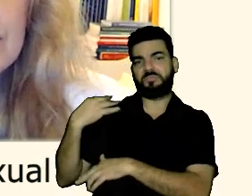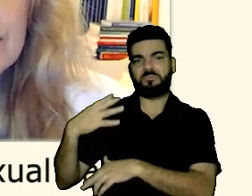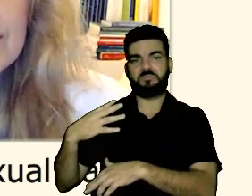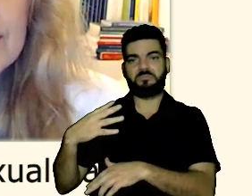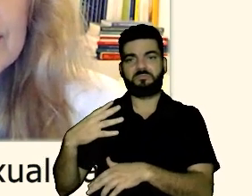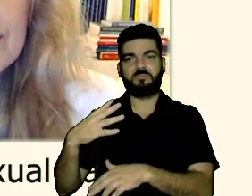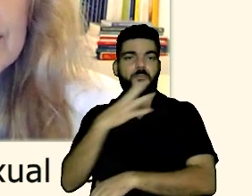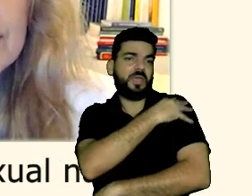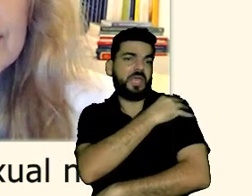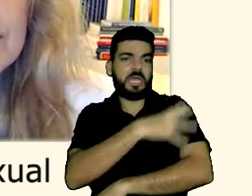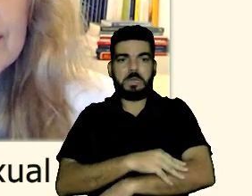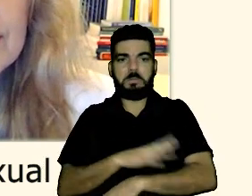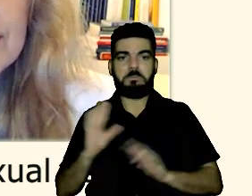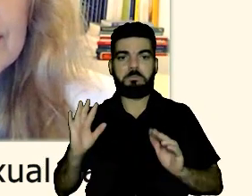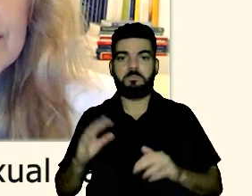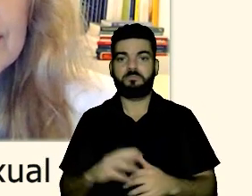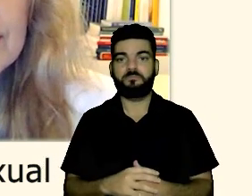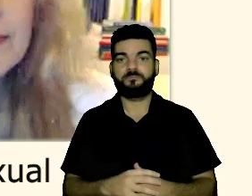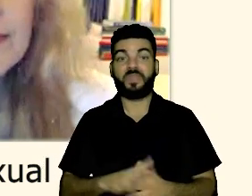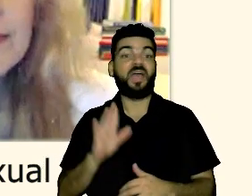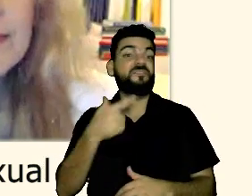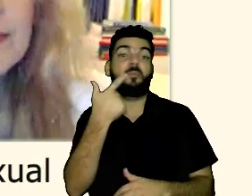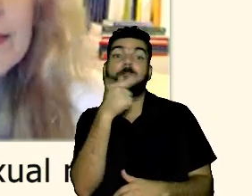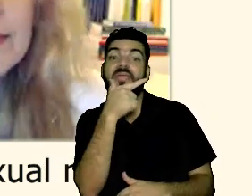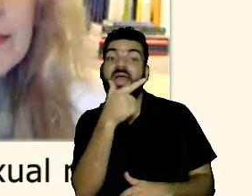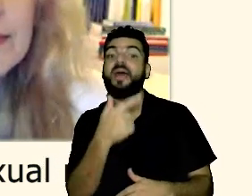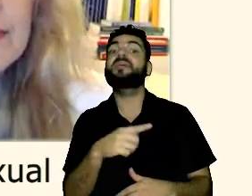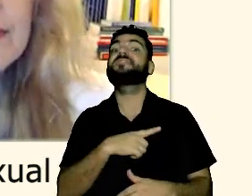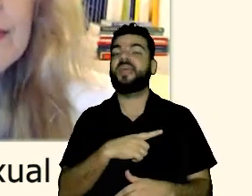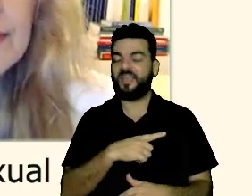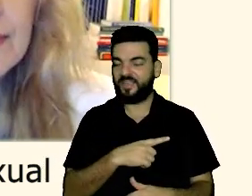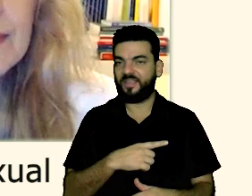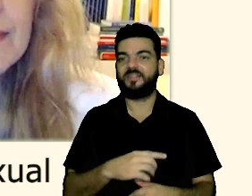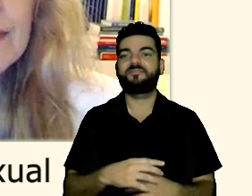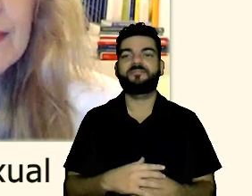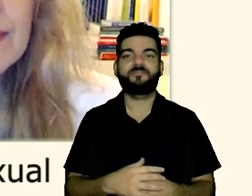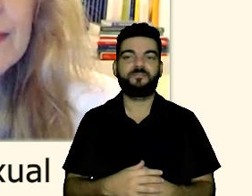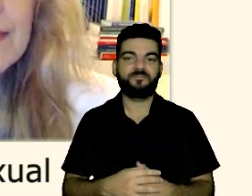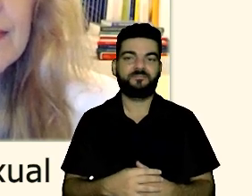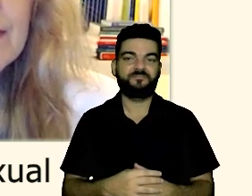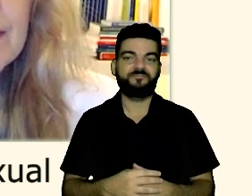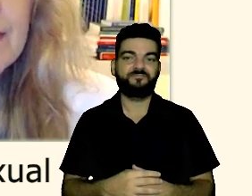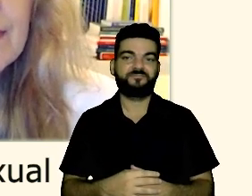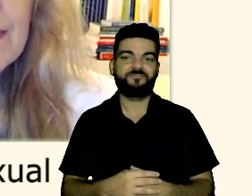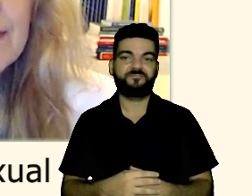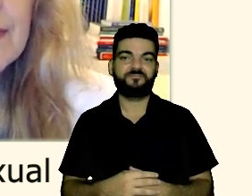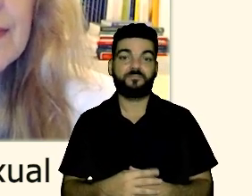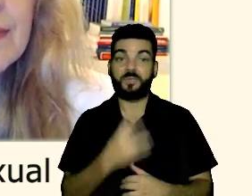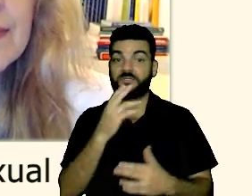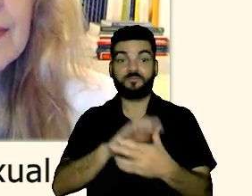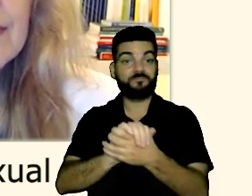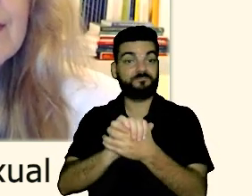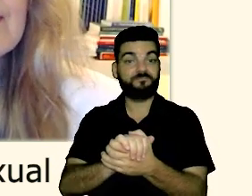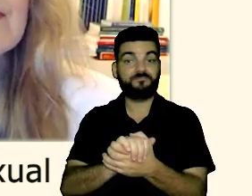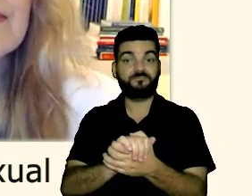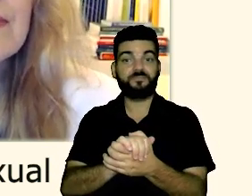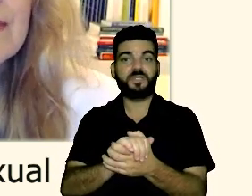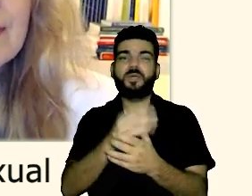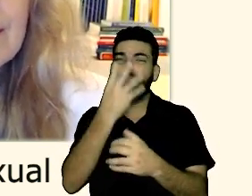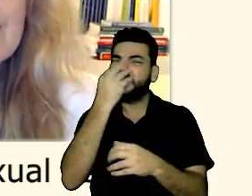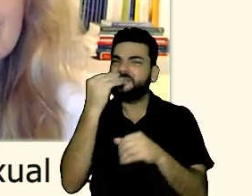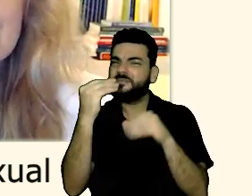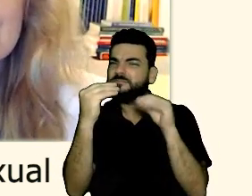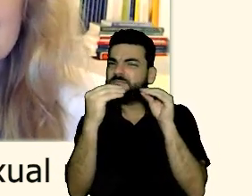por uma situação de assédio sexual no âmbito institucional, ainda que pequeno, uma mão na cintura inadequada.